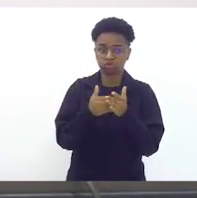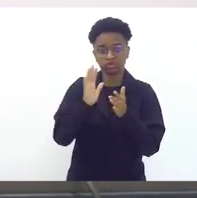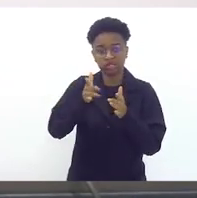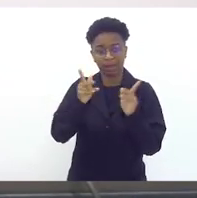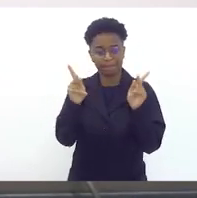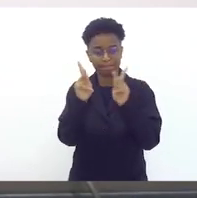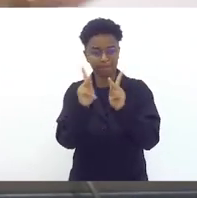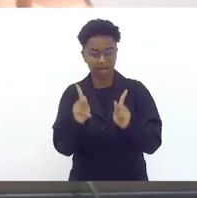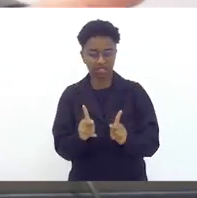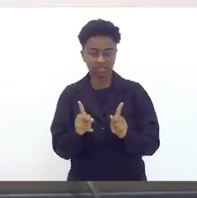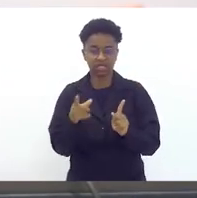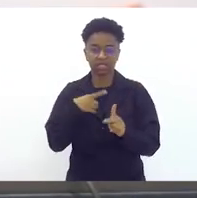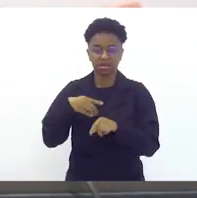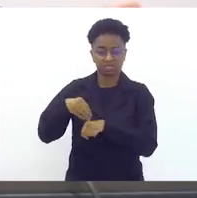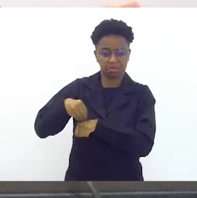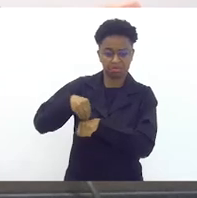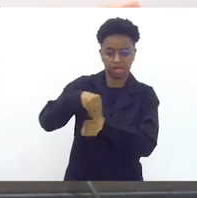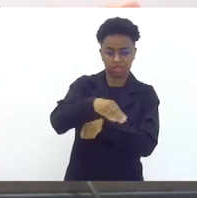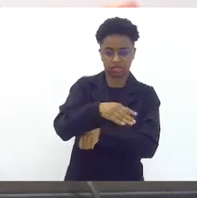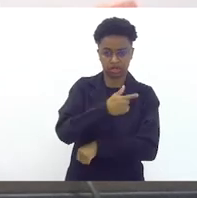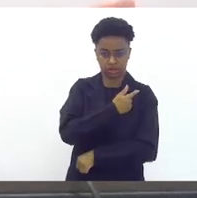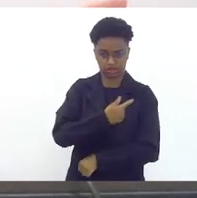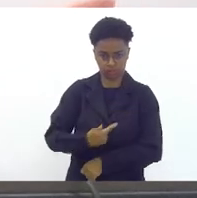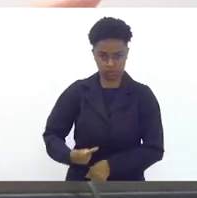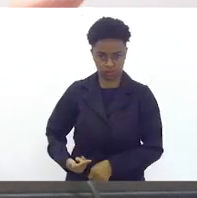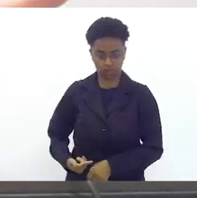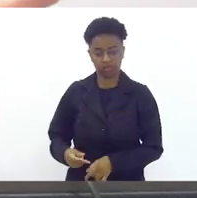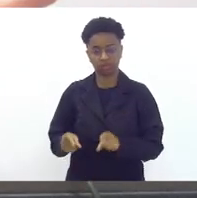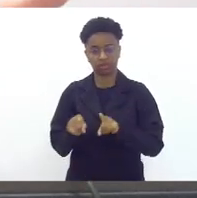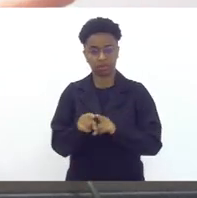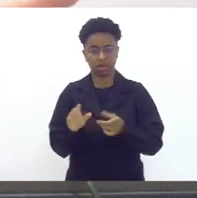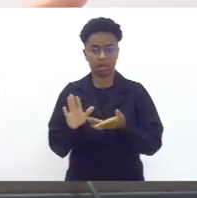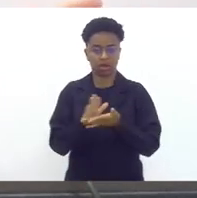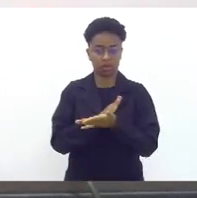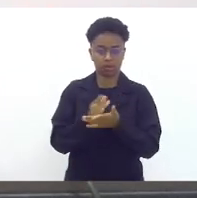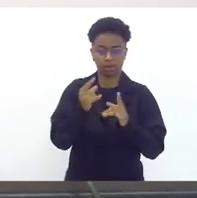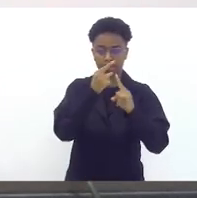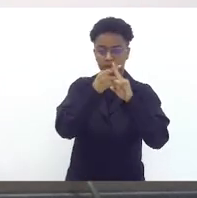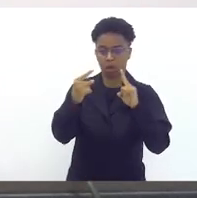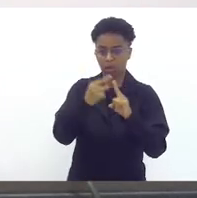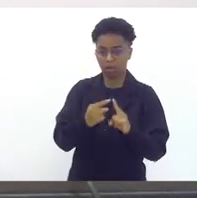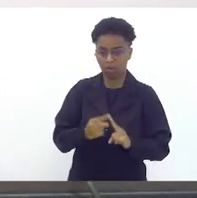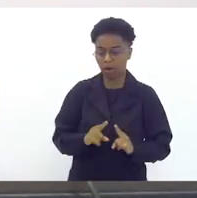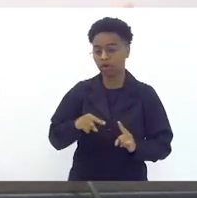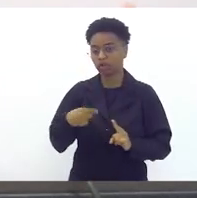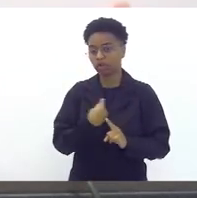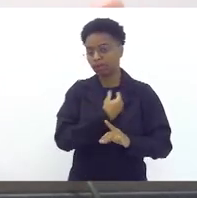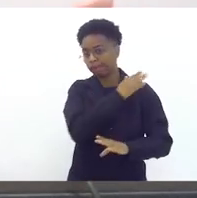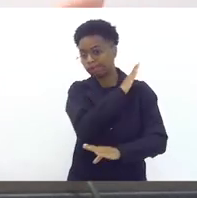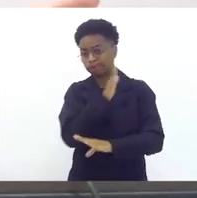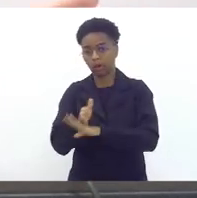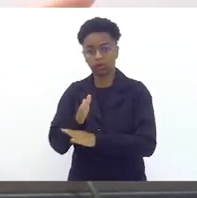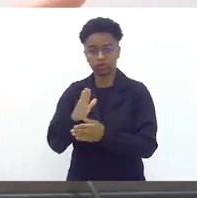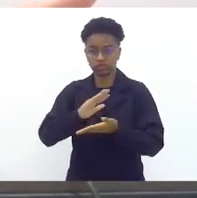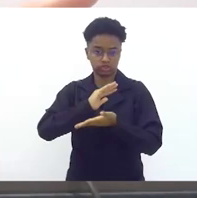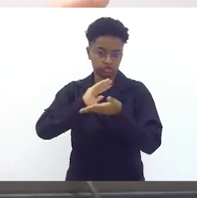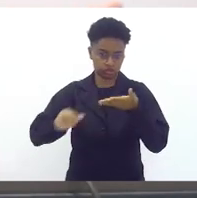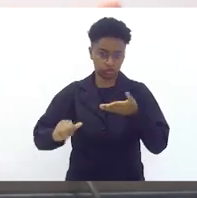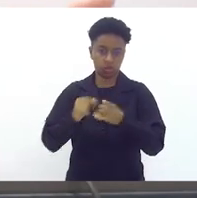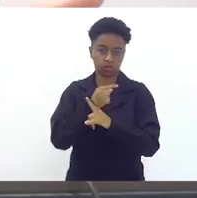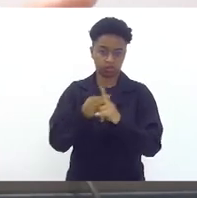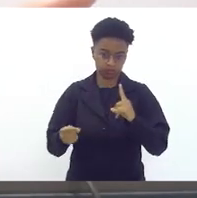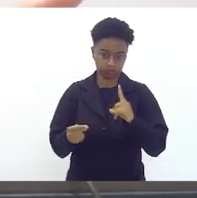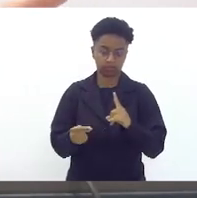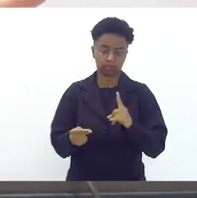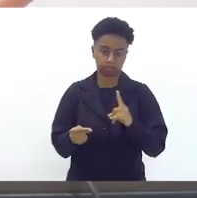pacificado. Mensagem do governo, alguns vetos derrubados com a aquiescência do